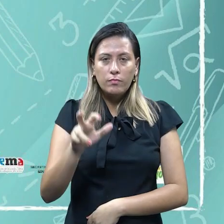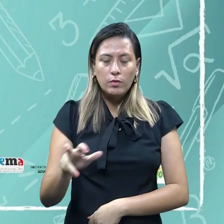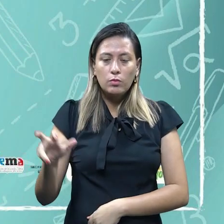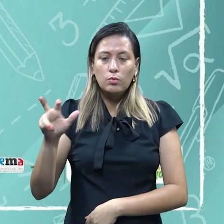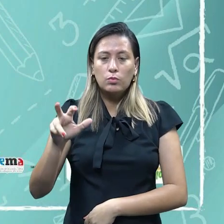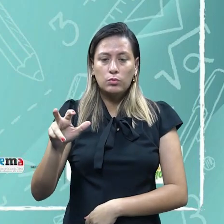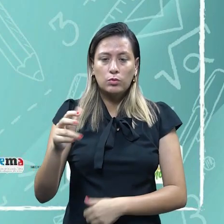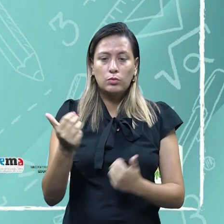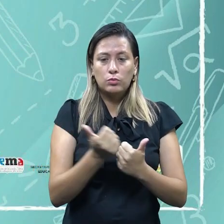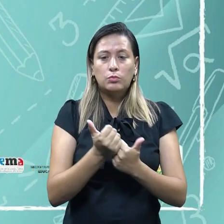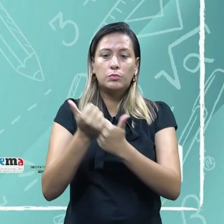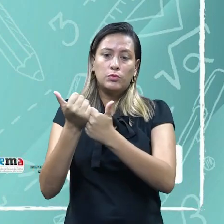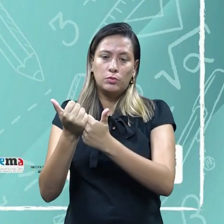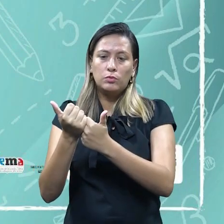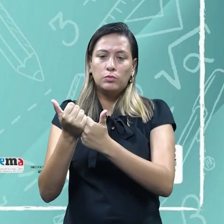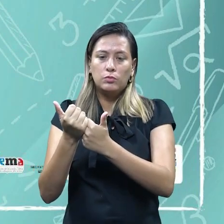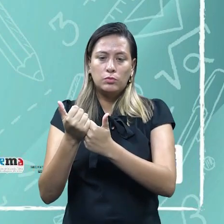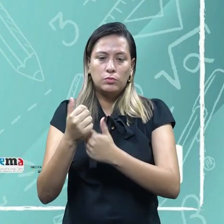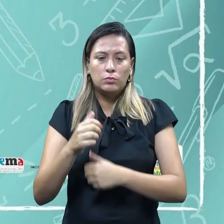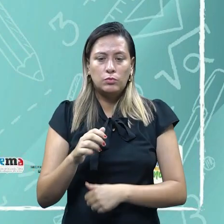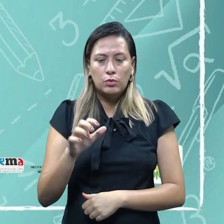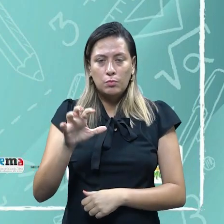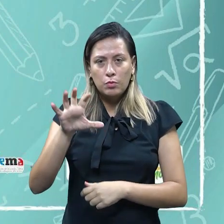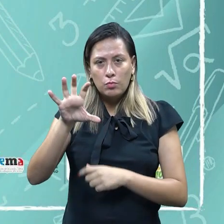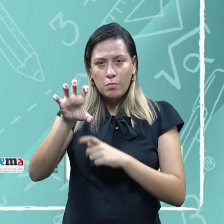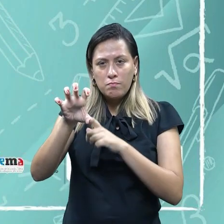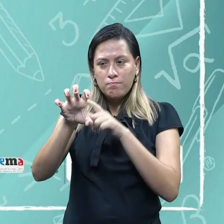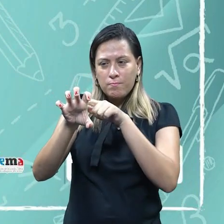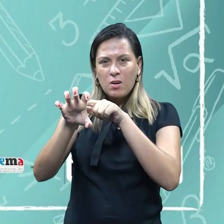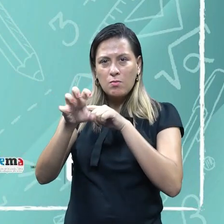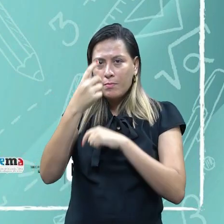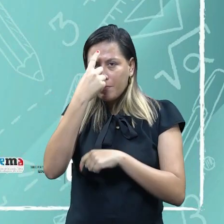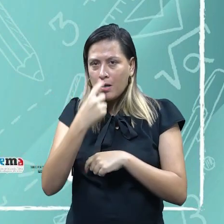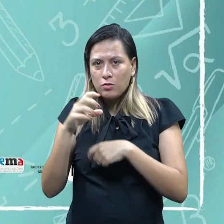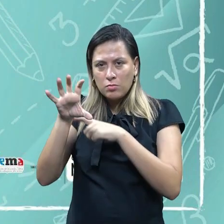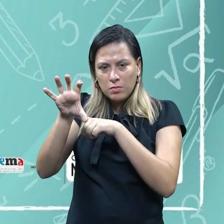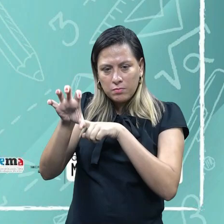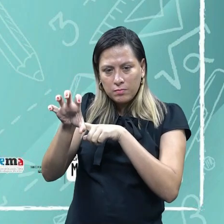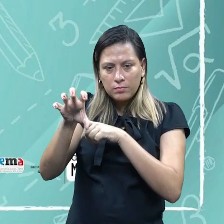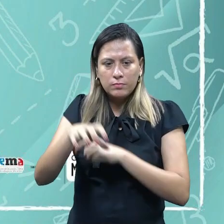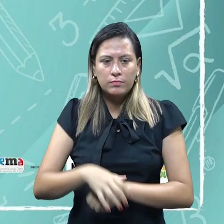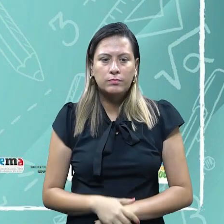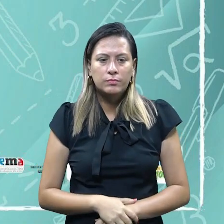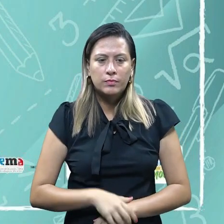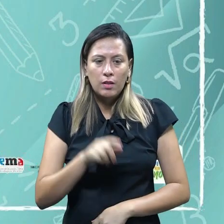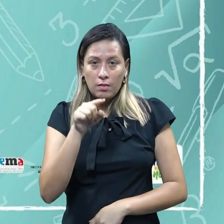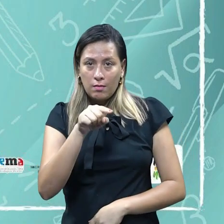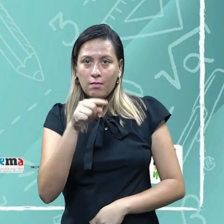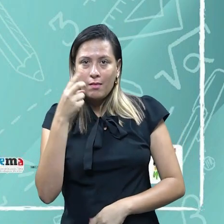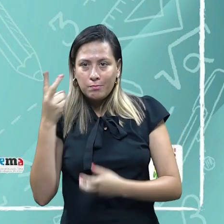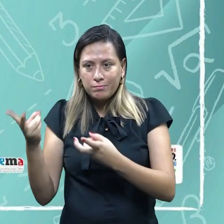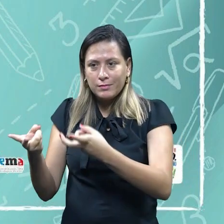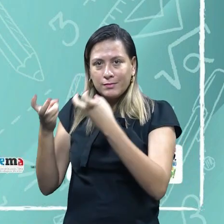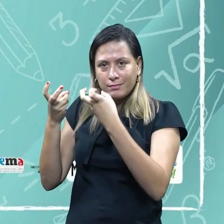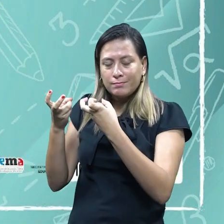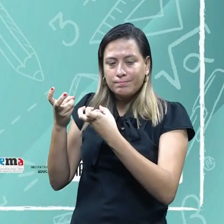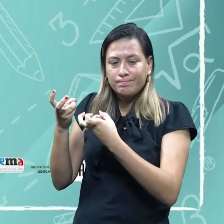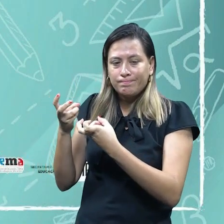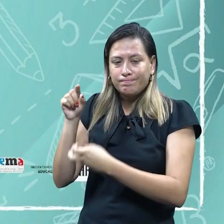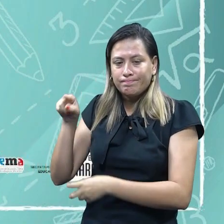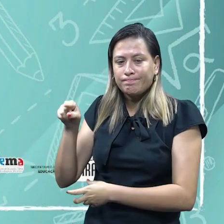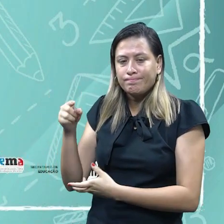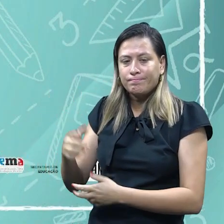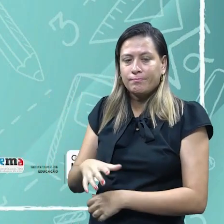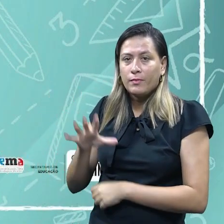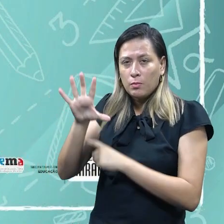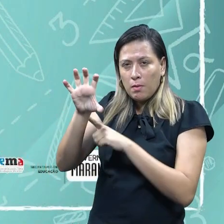é substituído por um ícone de uma mão. Você pode observar na figura aqui que o cursor está sobre o